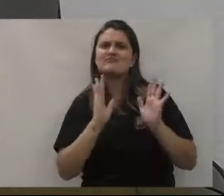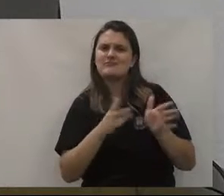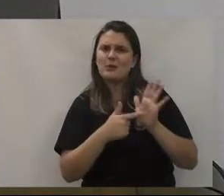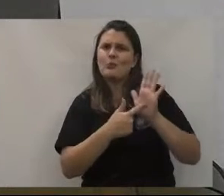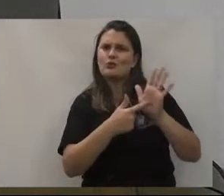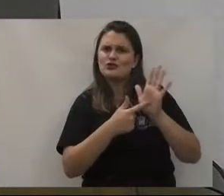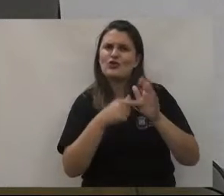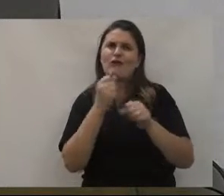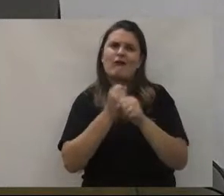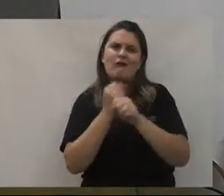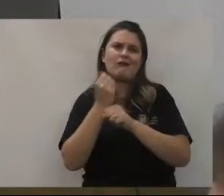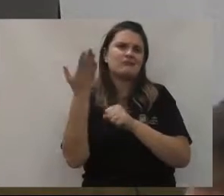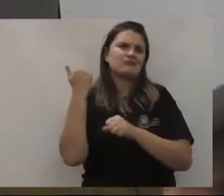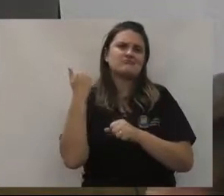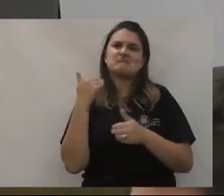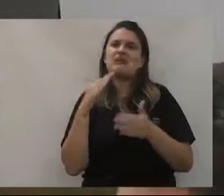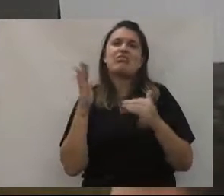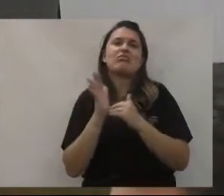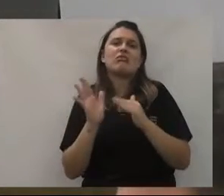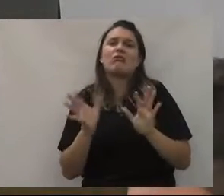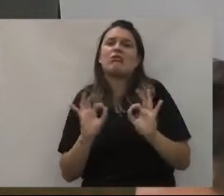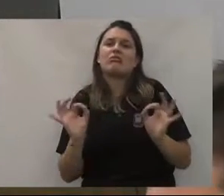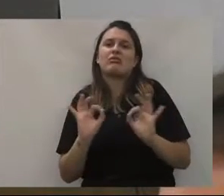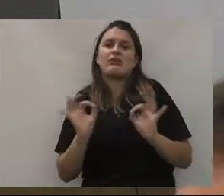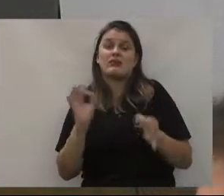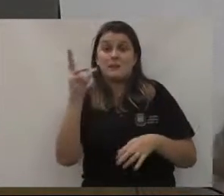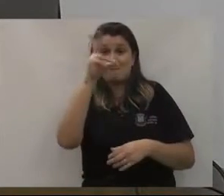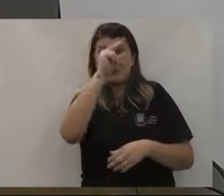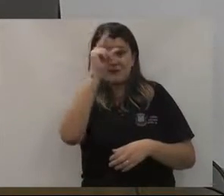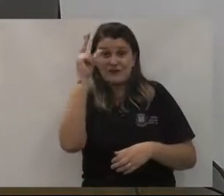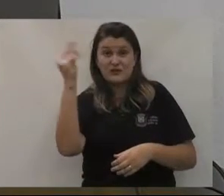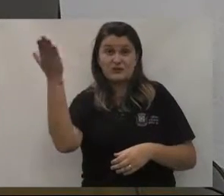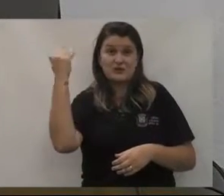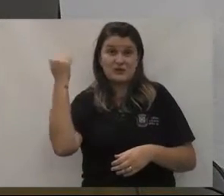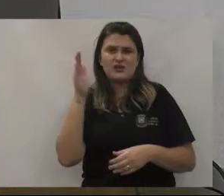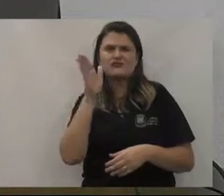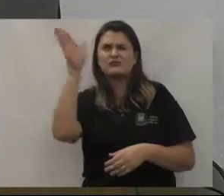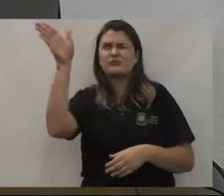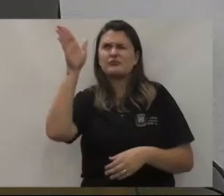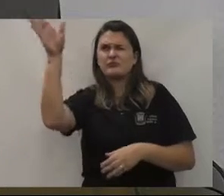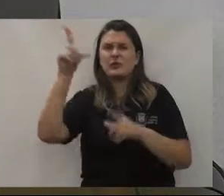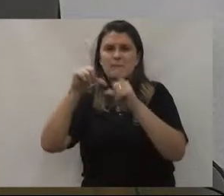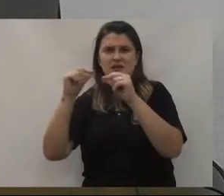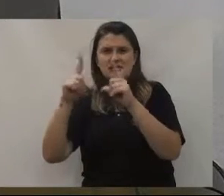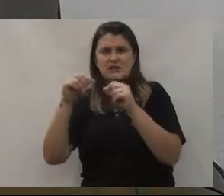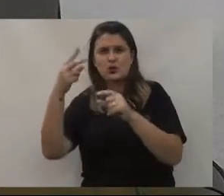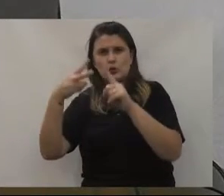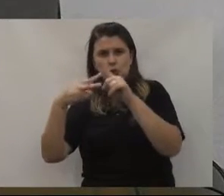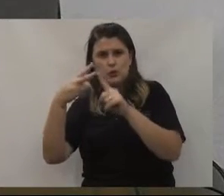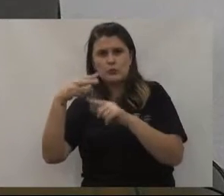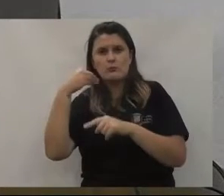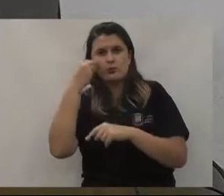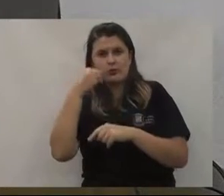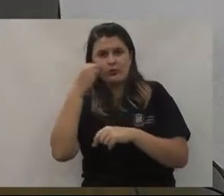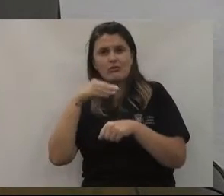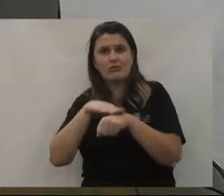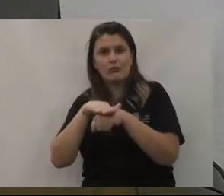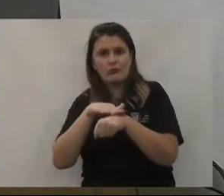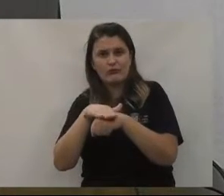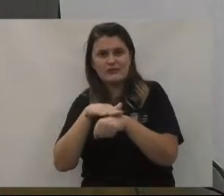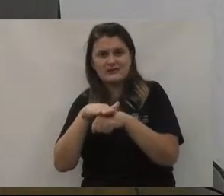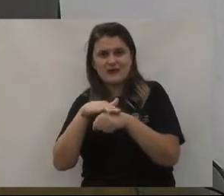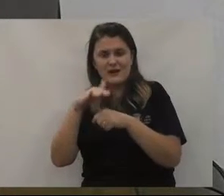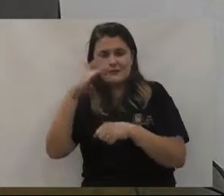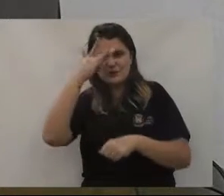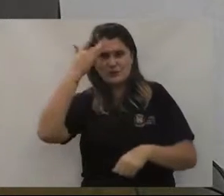administração anterior e ficou por isso mesmo. O prefeito anterior esteve em Brasília por duas oportunidades, falando com o pessoal do